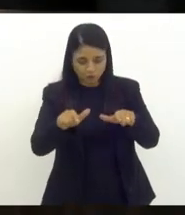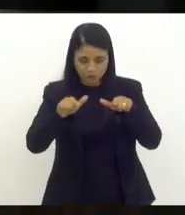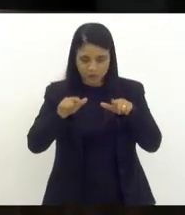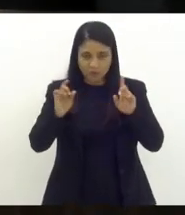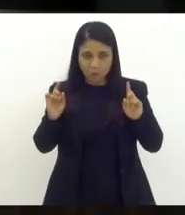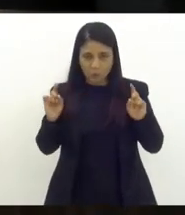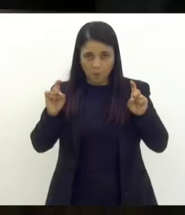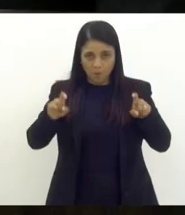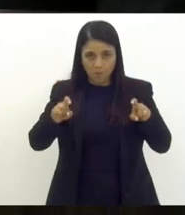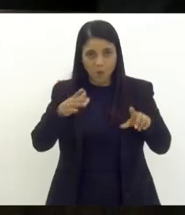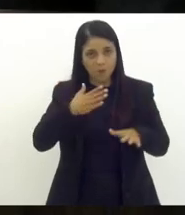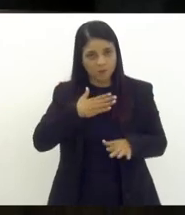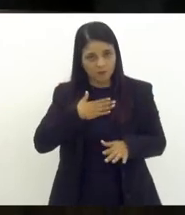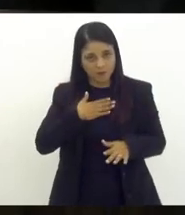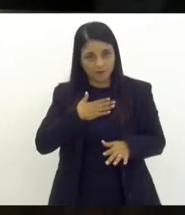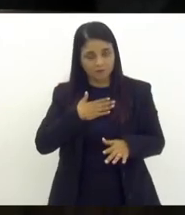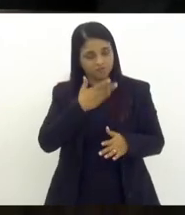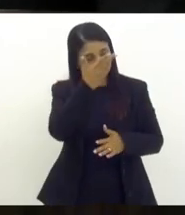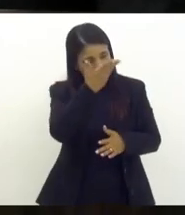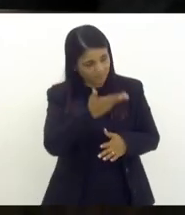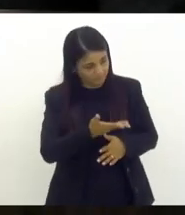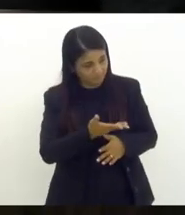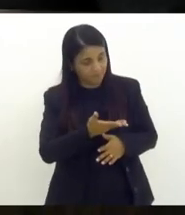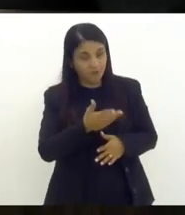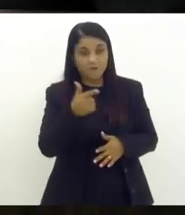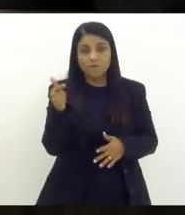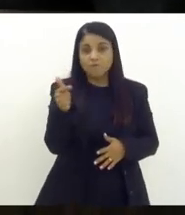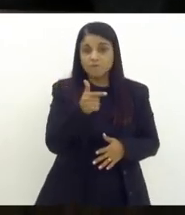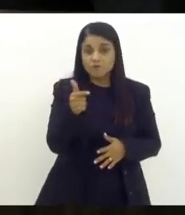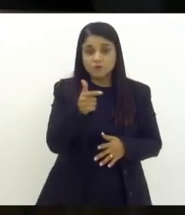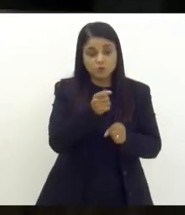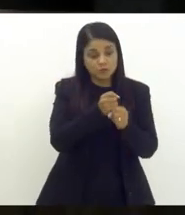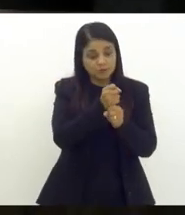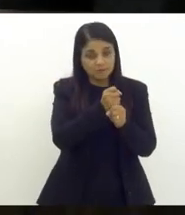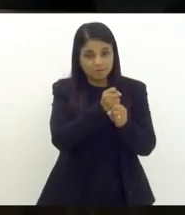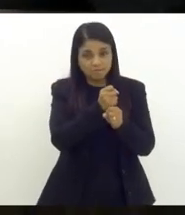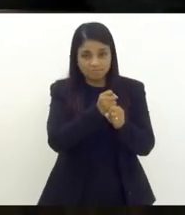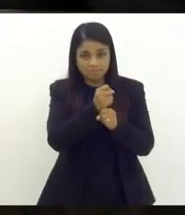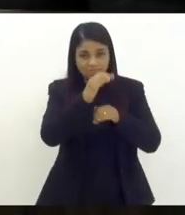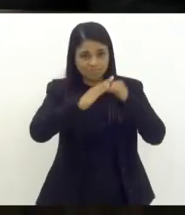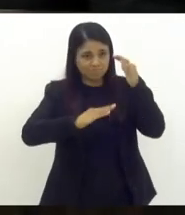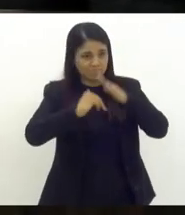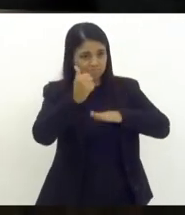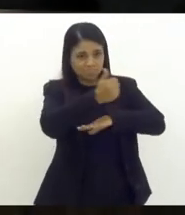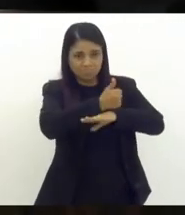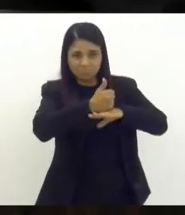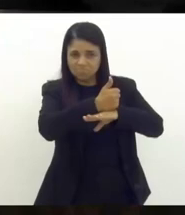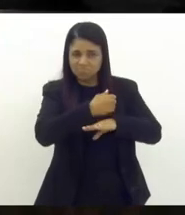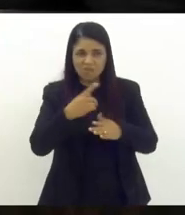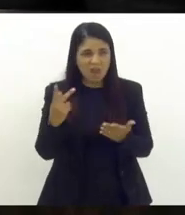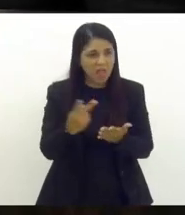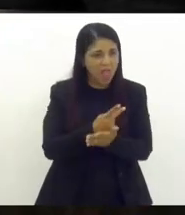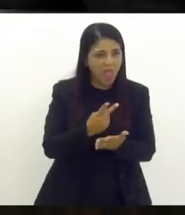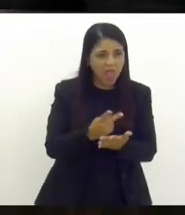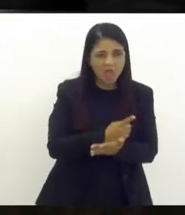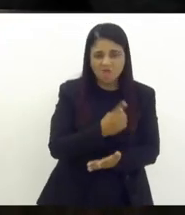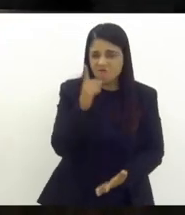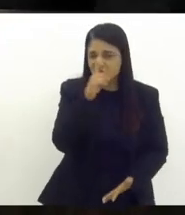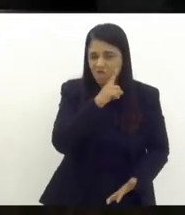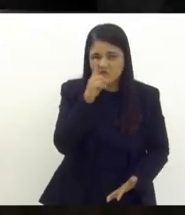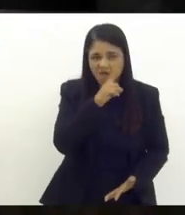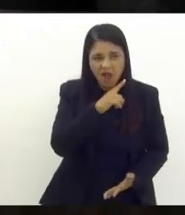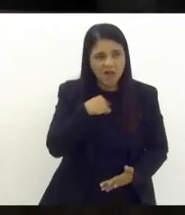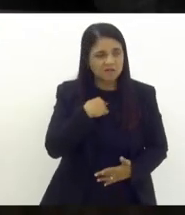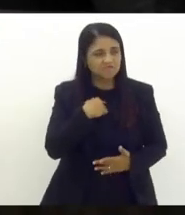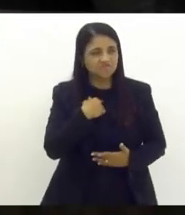em ter você uma pessoa que 22 anos de carreira não tem uma mácula não tem uma não tem o que falar da sua